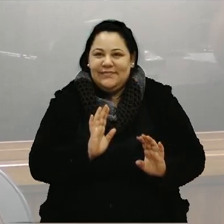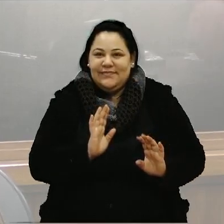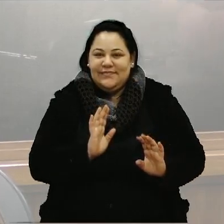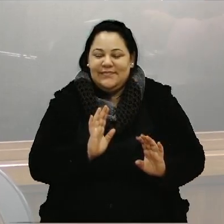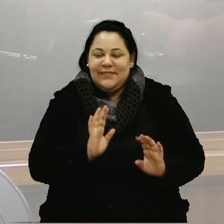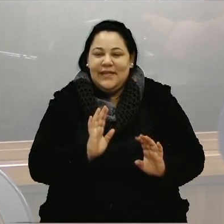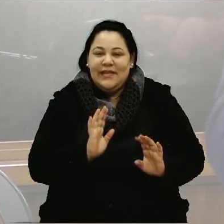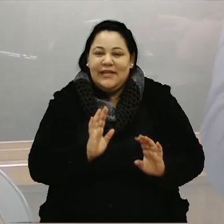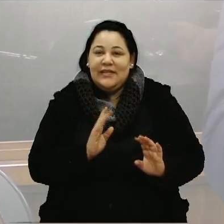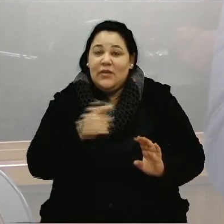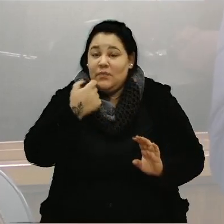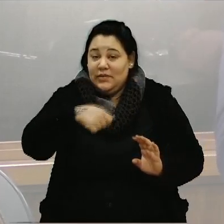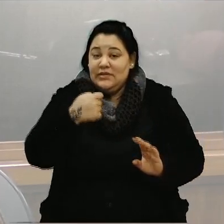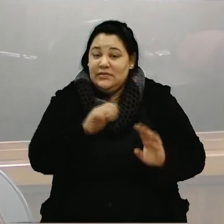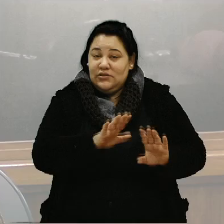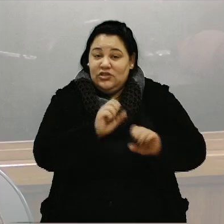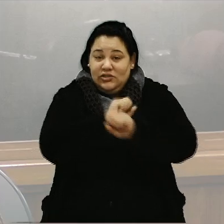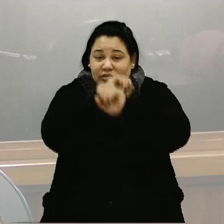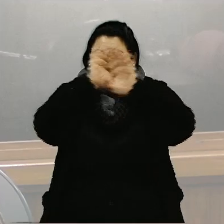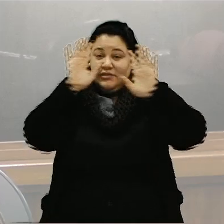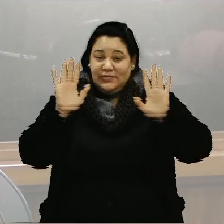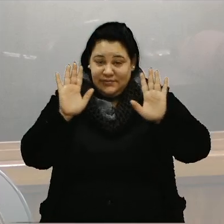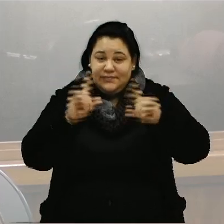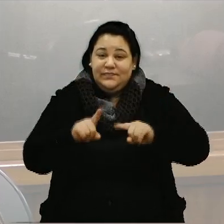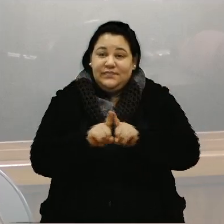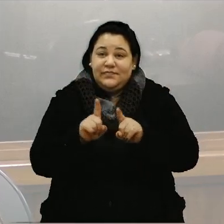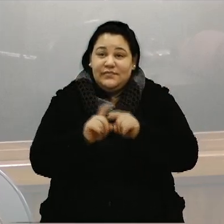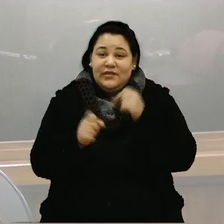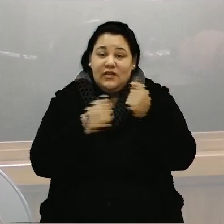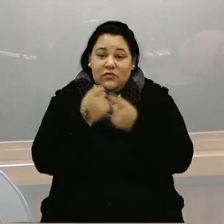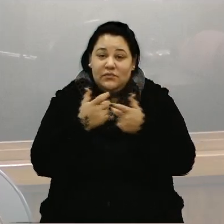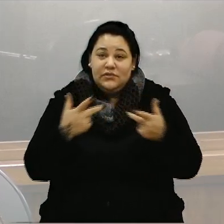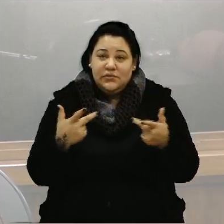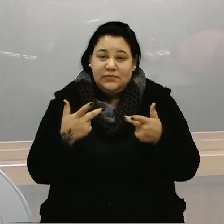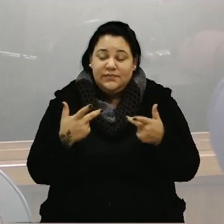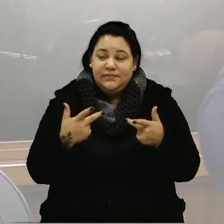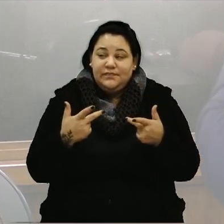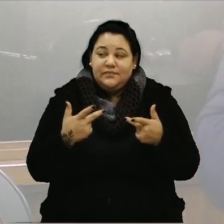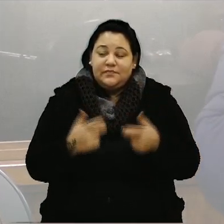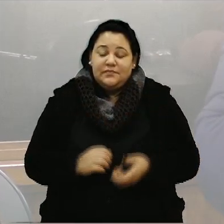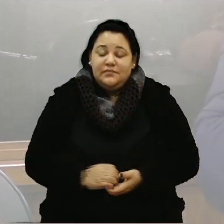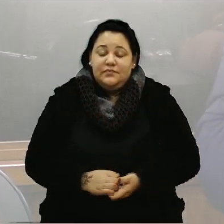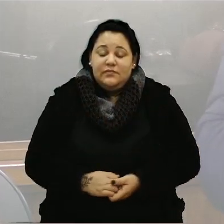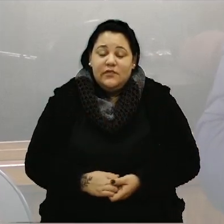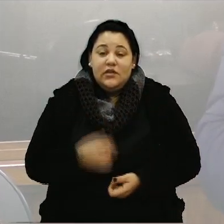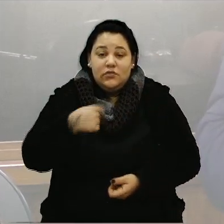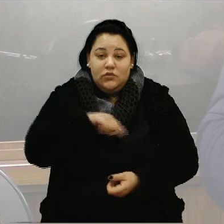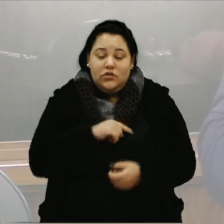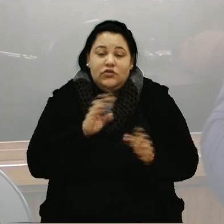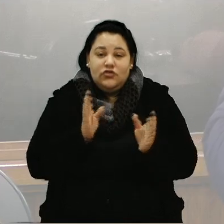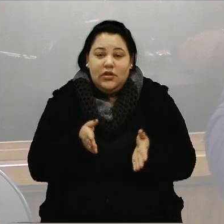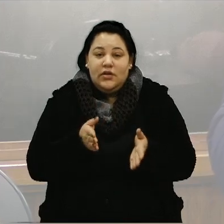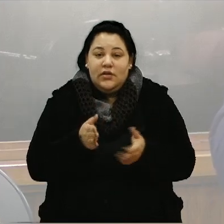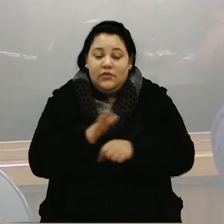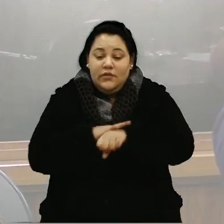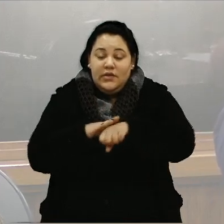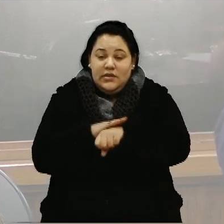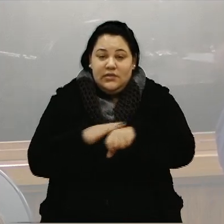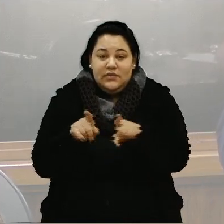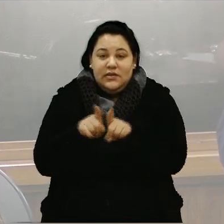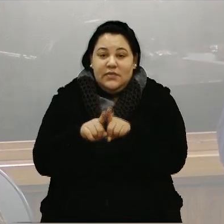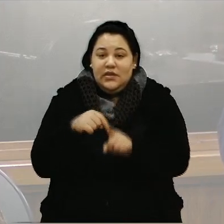Então, isso precisa ficar bem enegrecido entre nós. Nós já conversamos aqui, nós